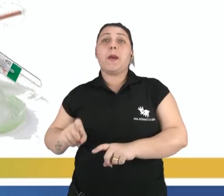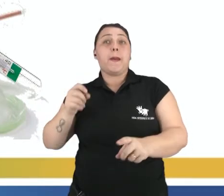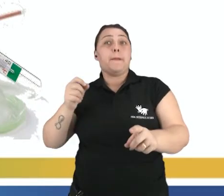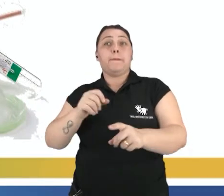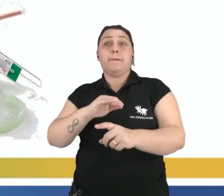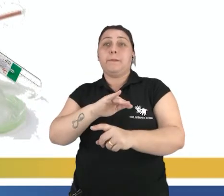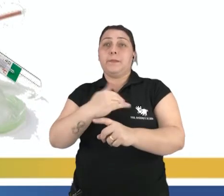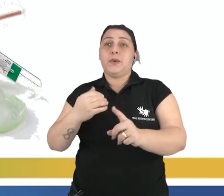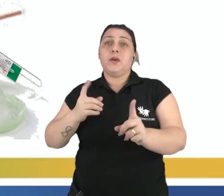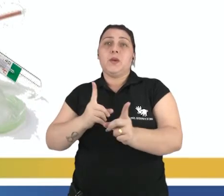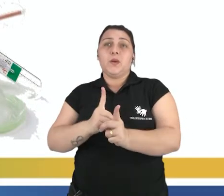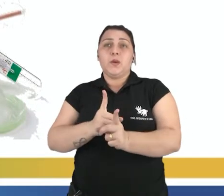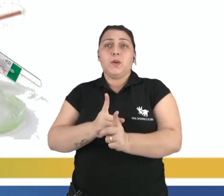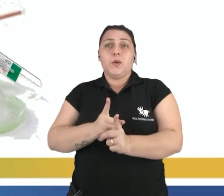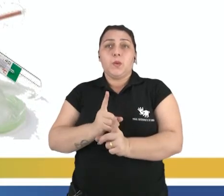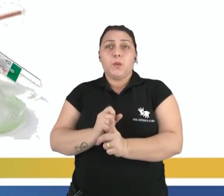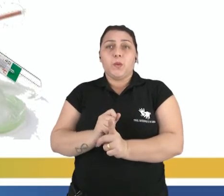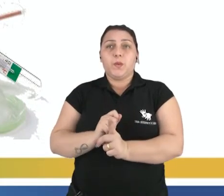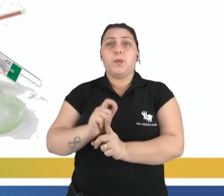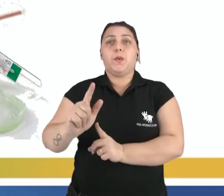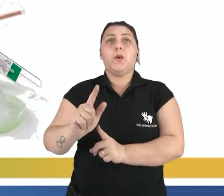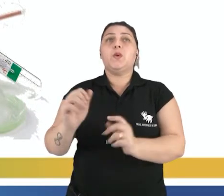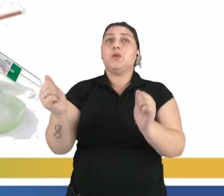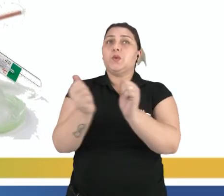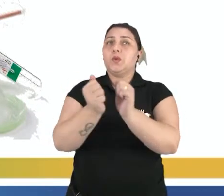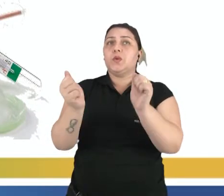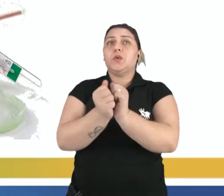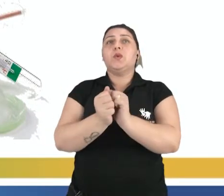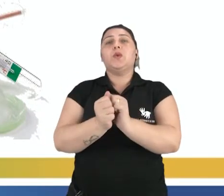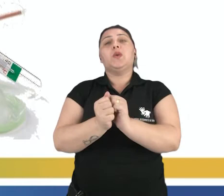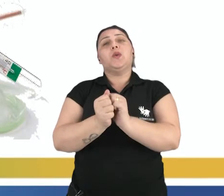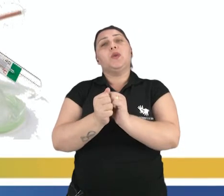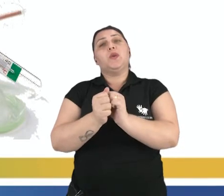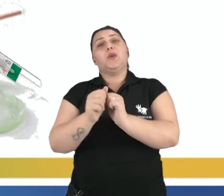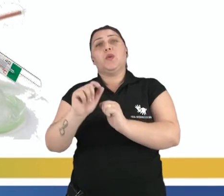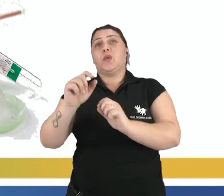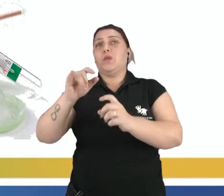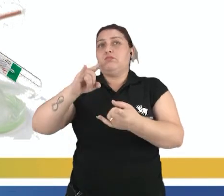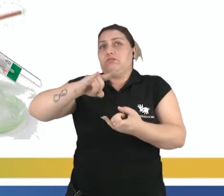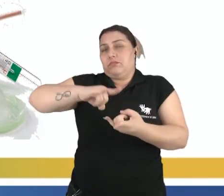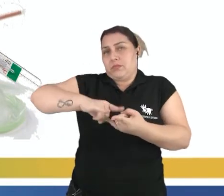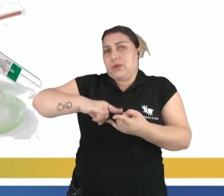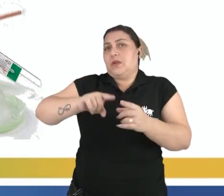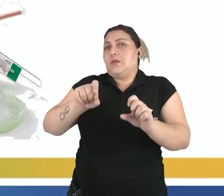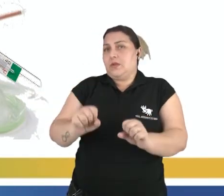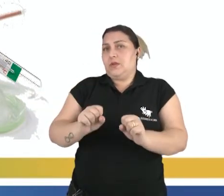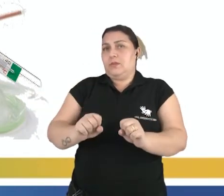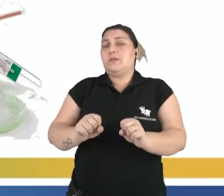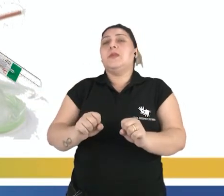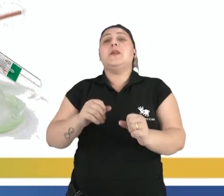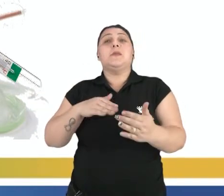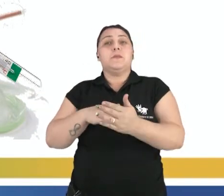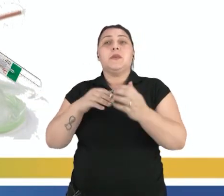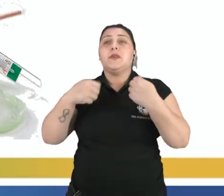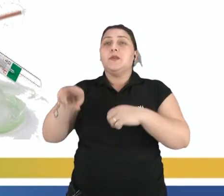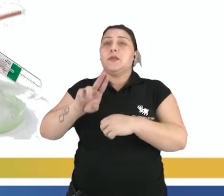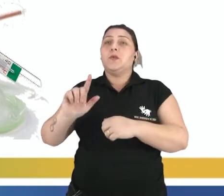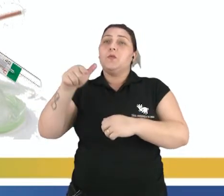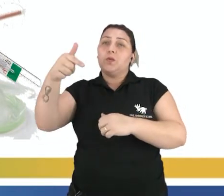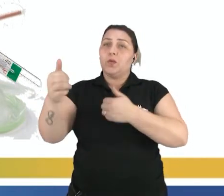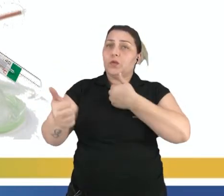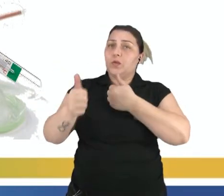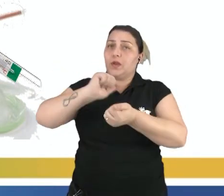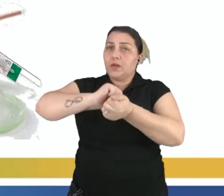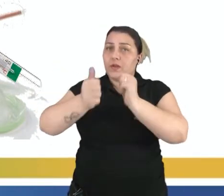junto com outro método contraceptivo, ele não pode ser utilizado sozinho, então é um método de barreira, precisa ser utilizado com